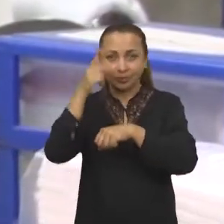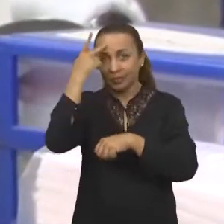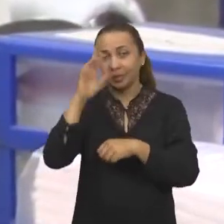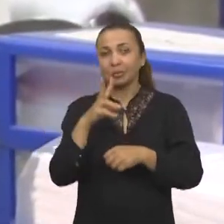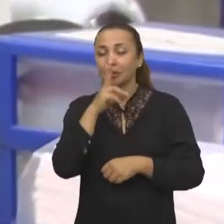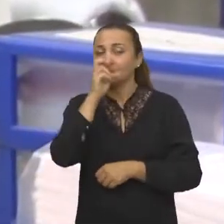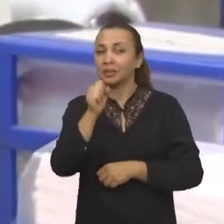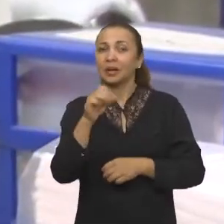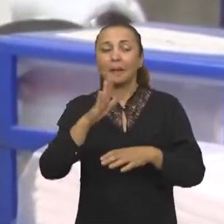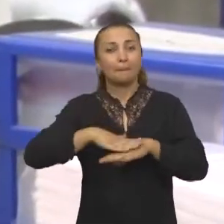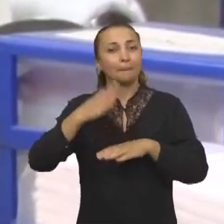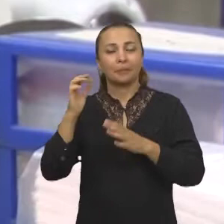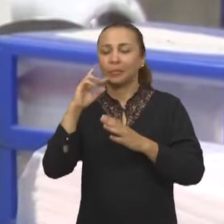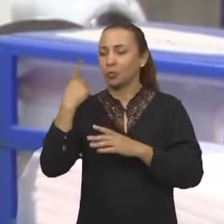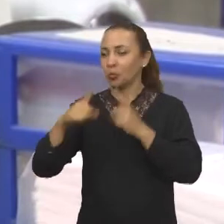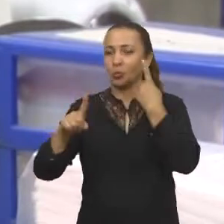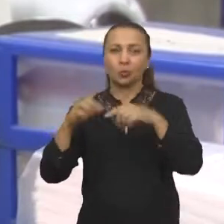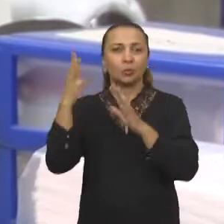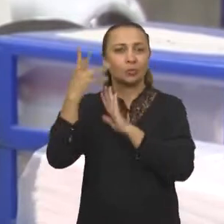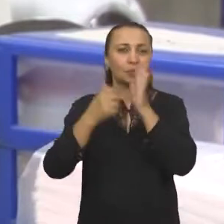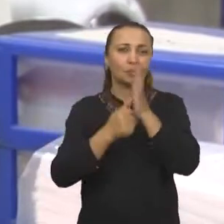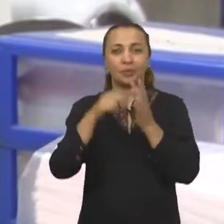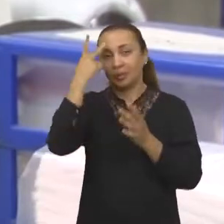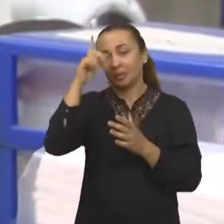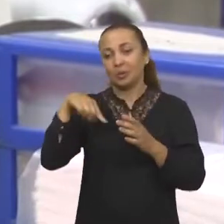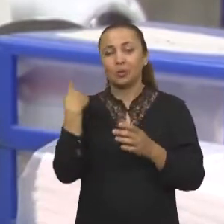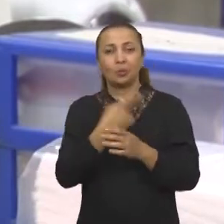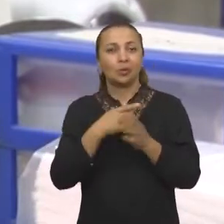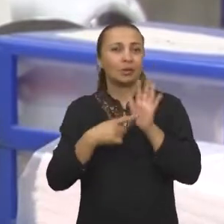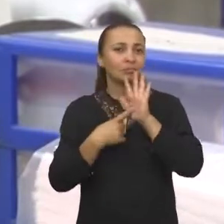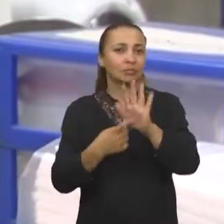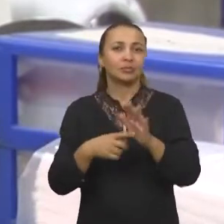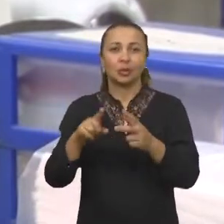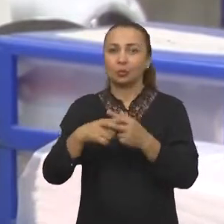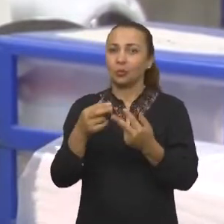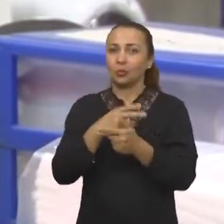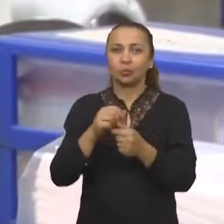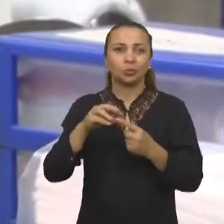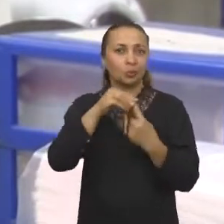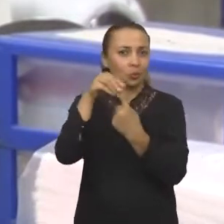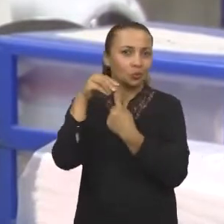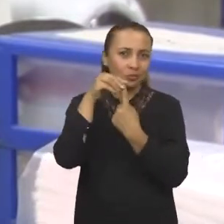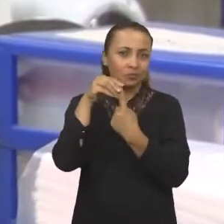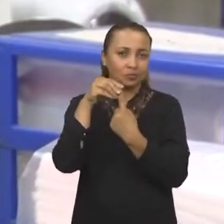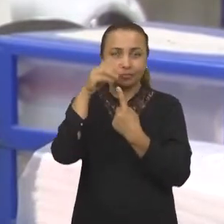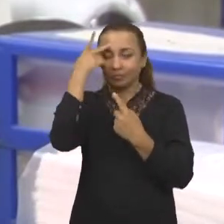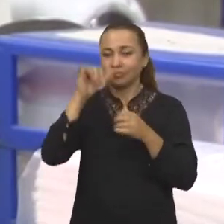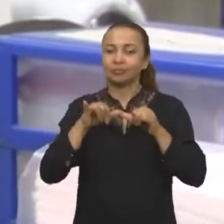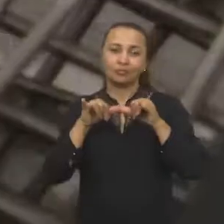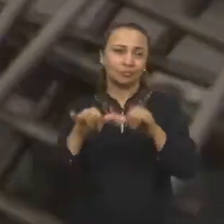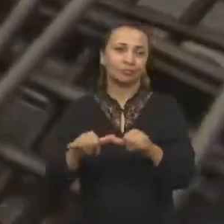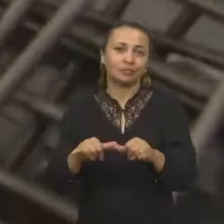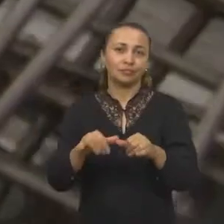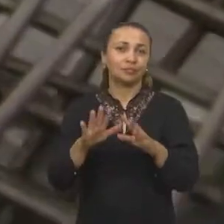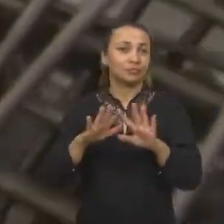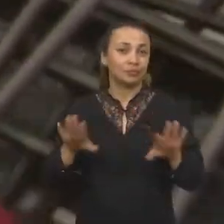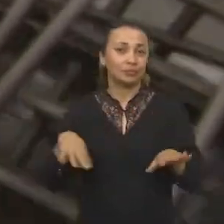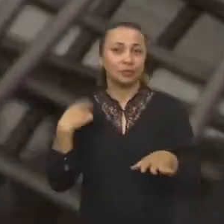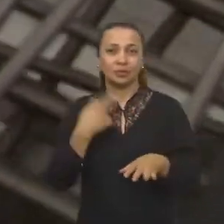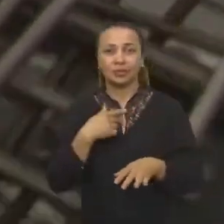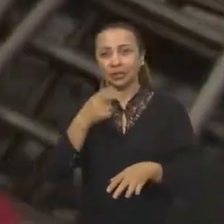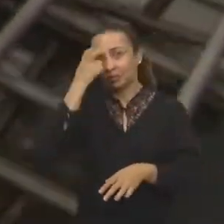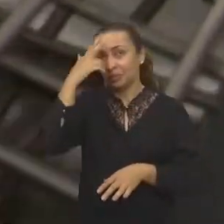potencializar ainda outras características para a gente apresentar um produto único para o mercado, né? A gente já tem